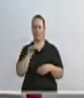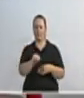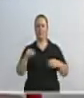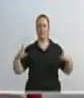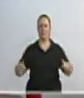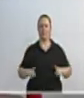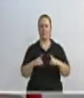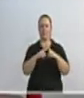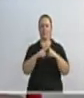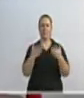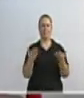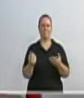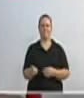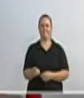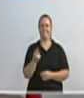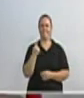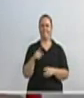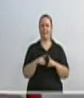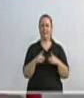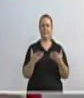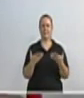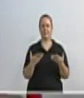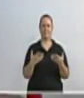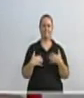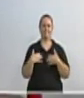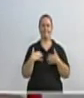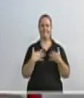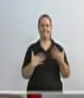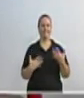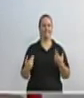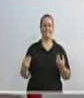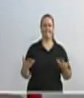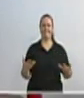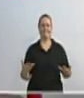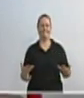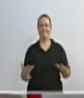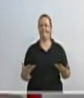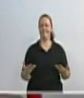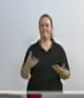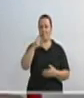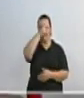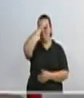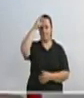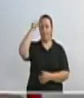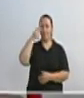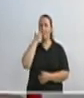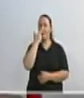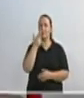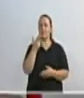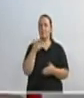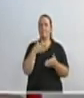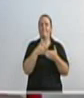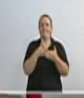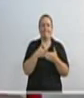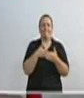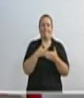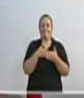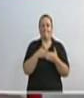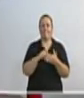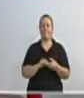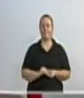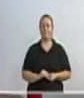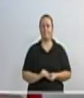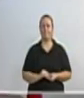assim, um tanto quanto delicado. O poder público fica bastante engessado aí nessa condição. Uma outra